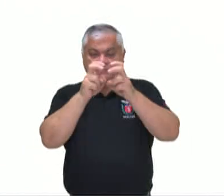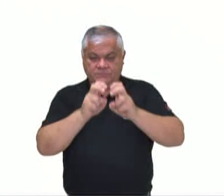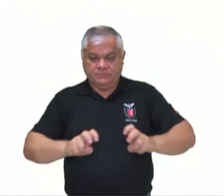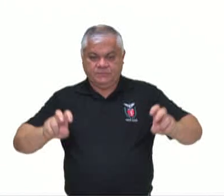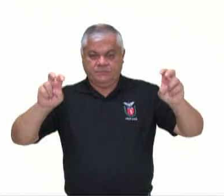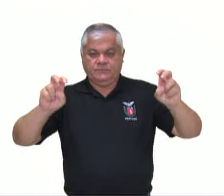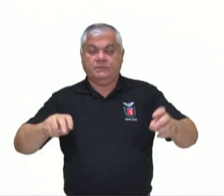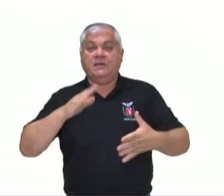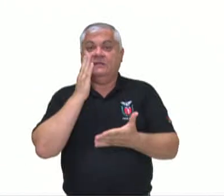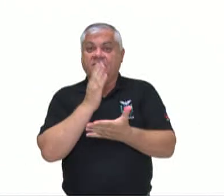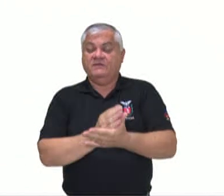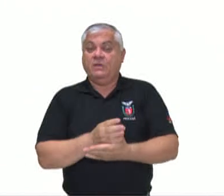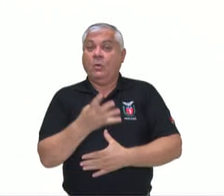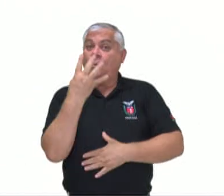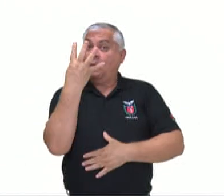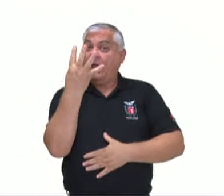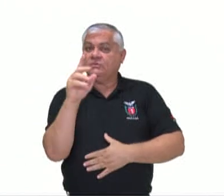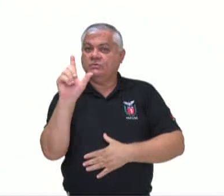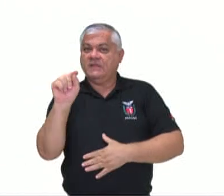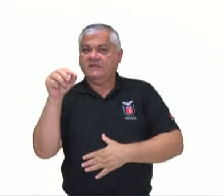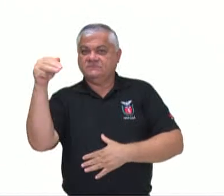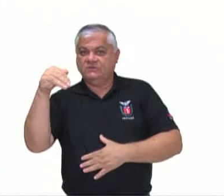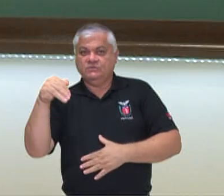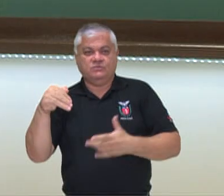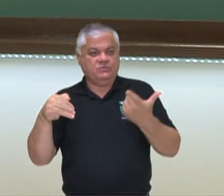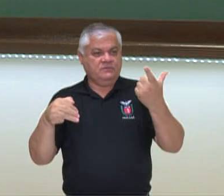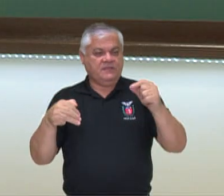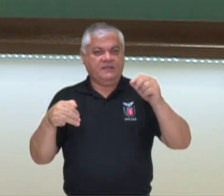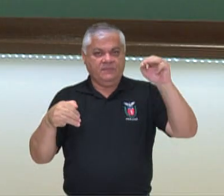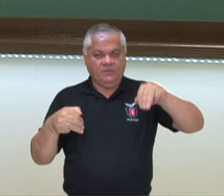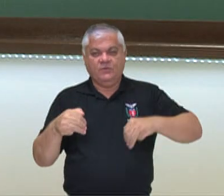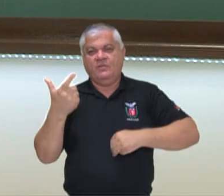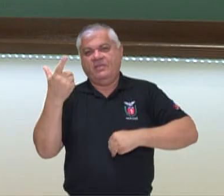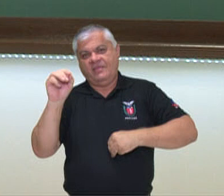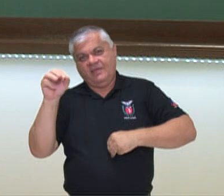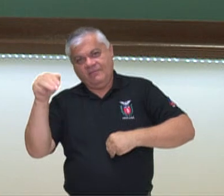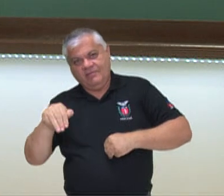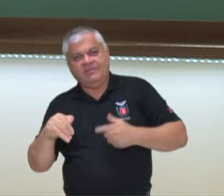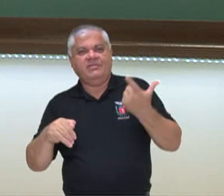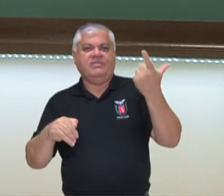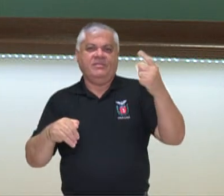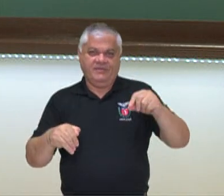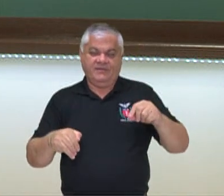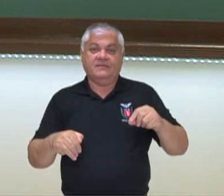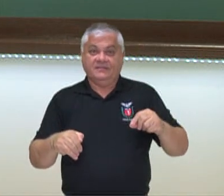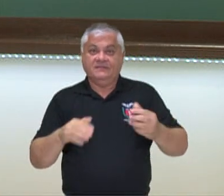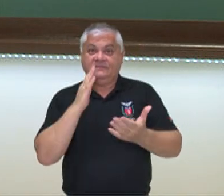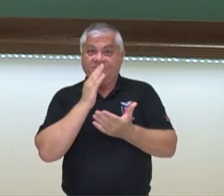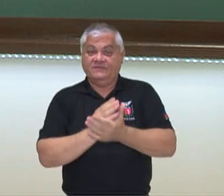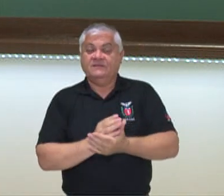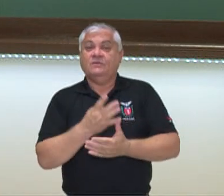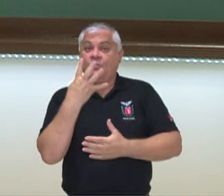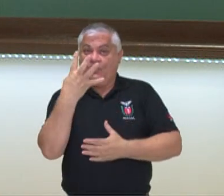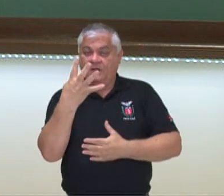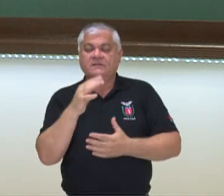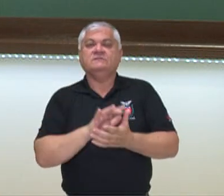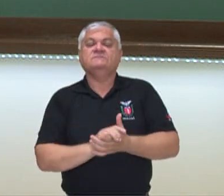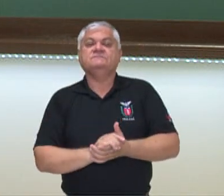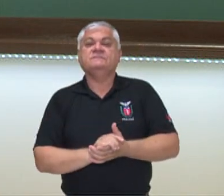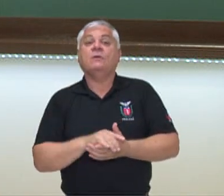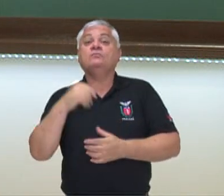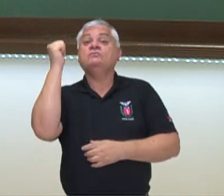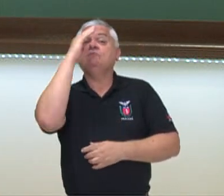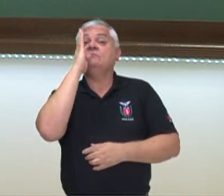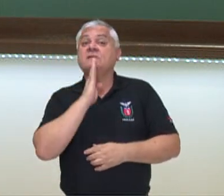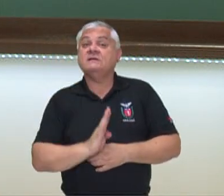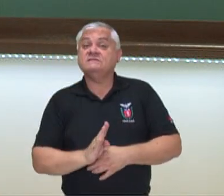em 4 períodos de 10 minutos, isso nós falando do basquetebol olímpico, por exemplo, ou brasileiro. Se a gente